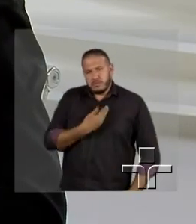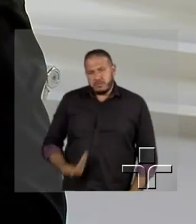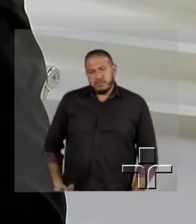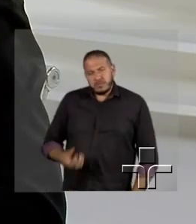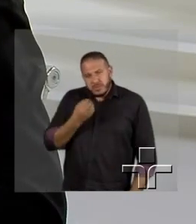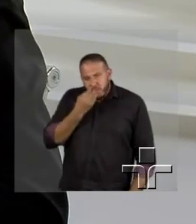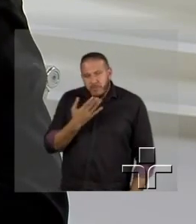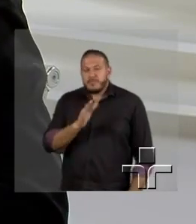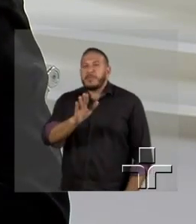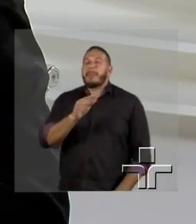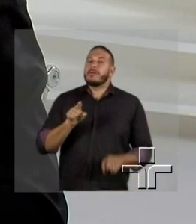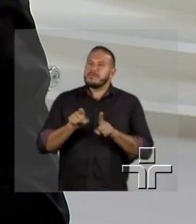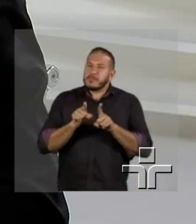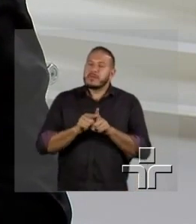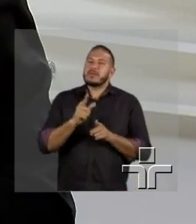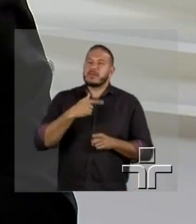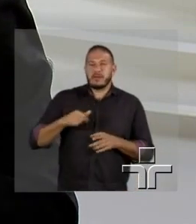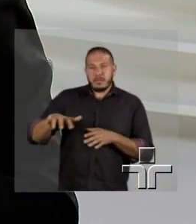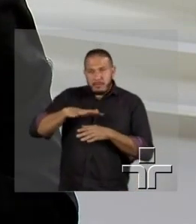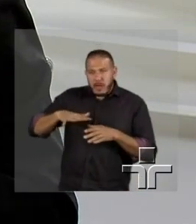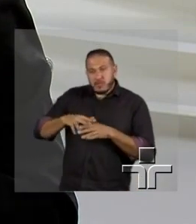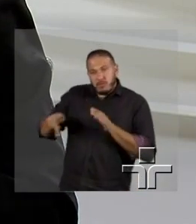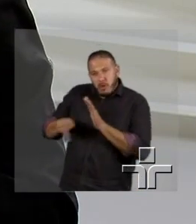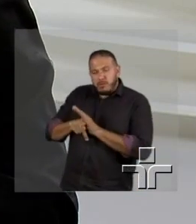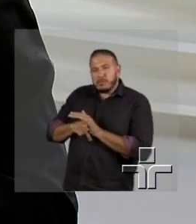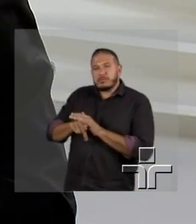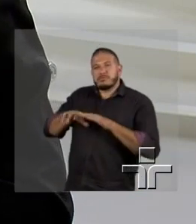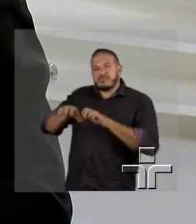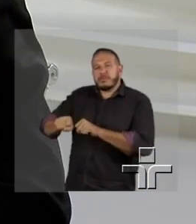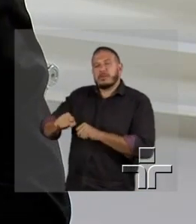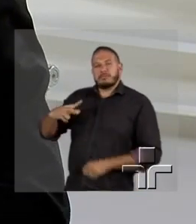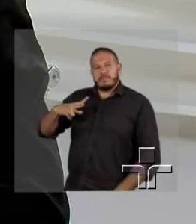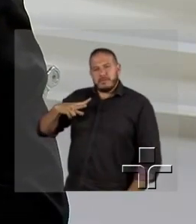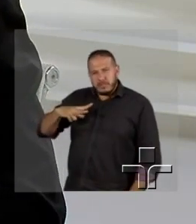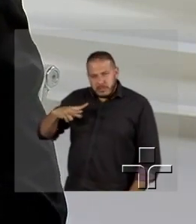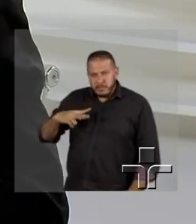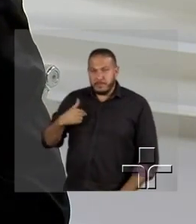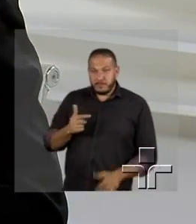era muita bobagem, tal, que encobria o que ia indo bem. Eu queria que o senhor